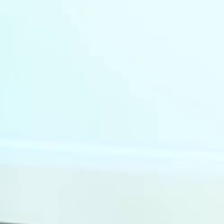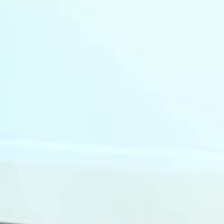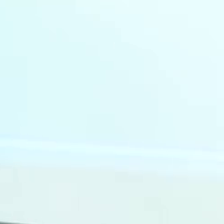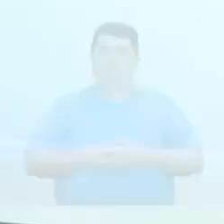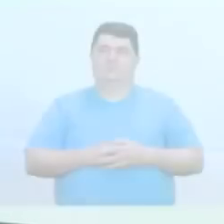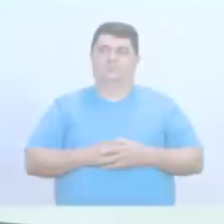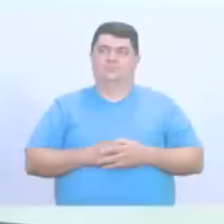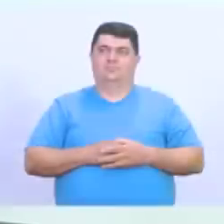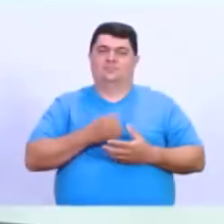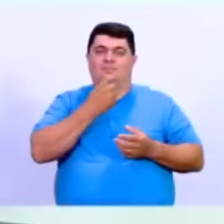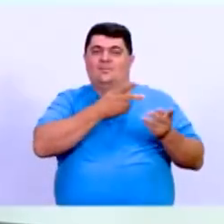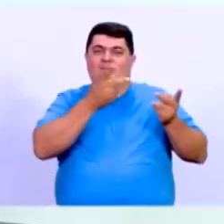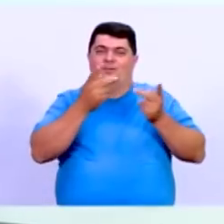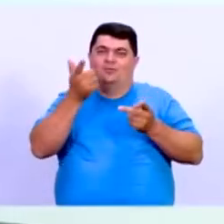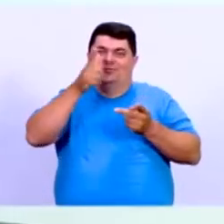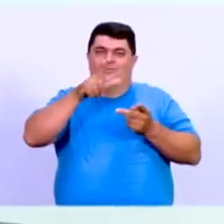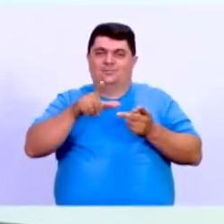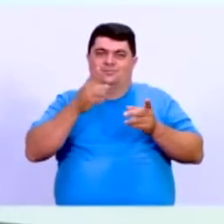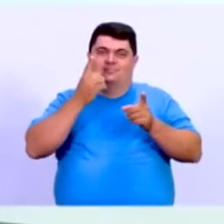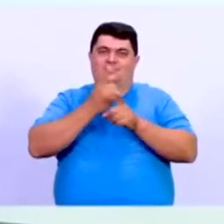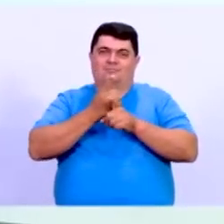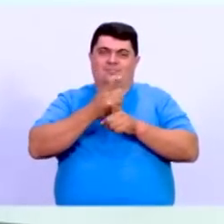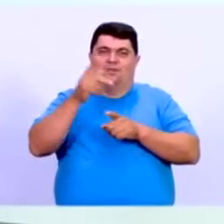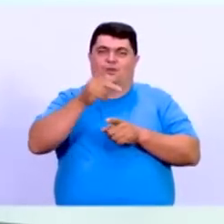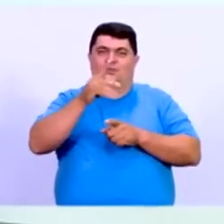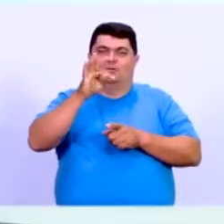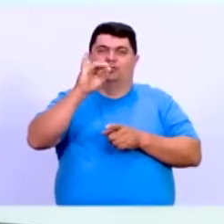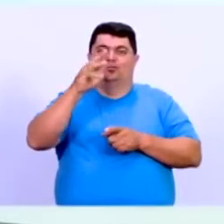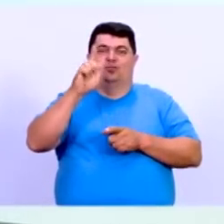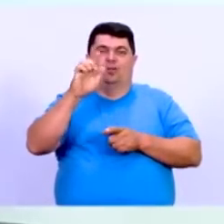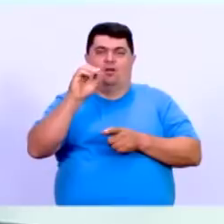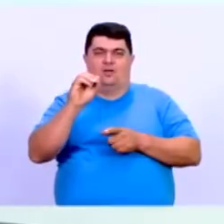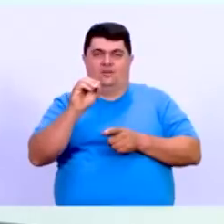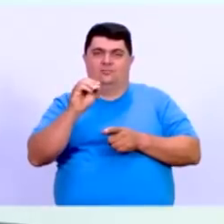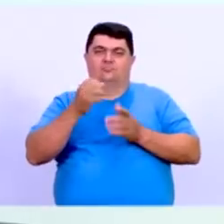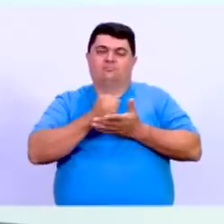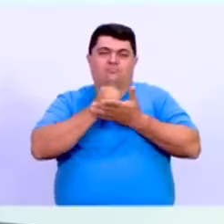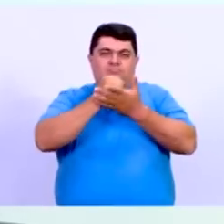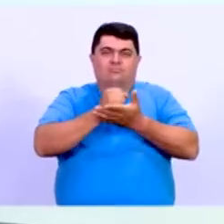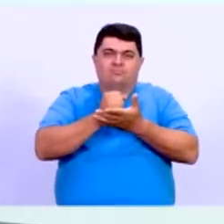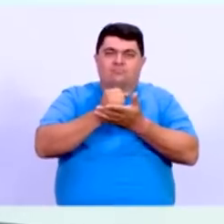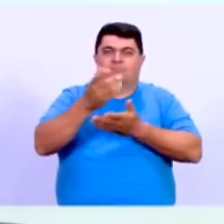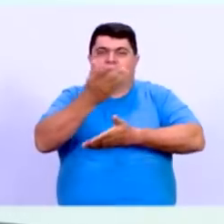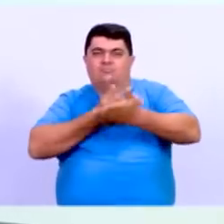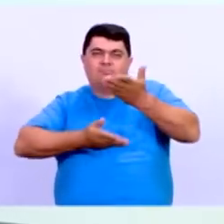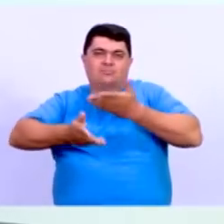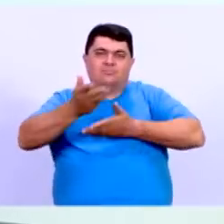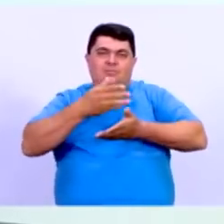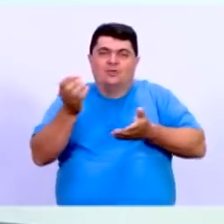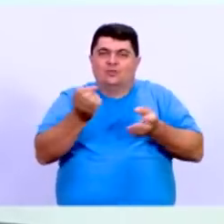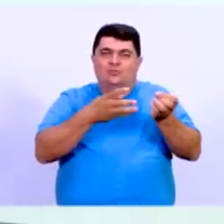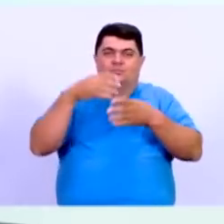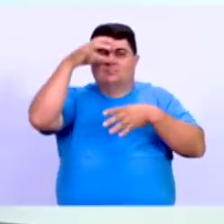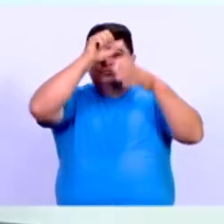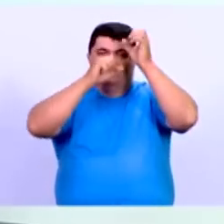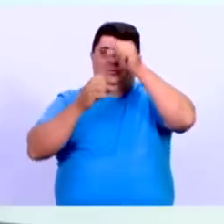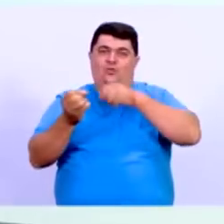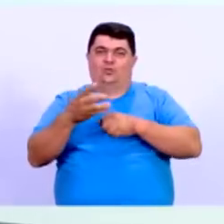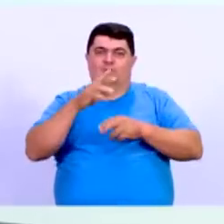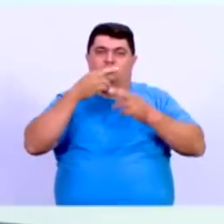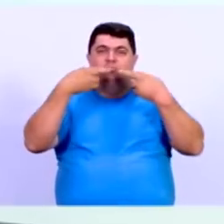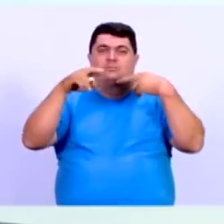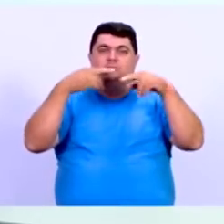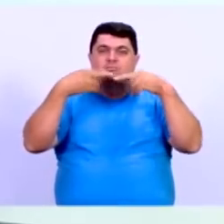Então, galera, bem-vindos mais uma vez. Professor Thiago Lopes aí, ajudando vocês e colaborando nessa nova fase de aprendizado, redes